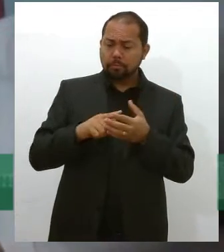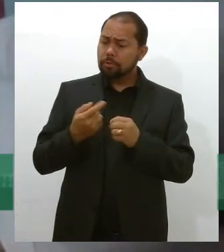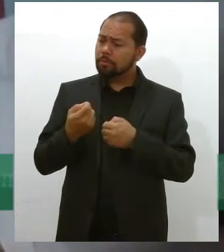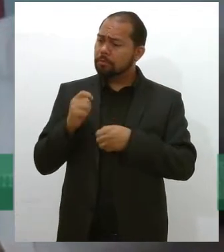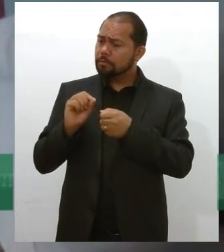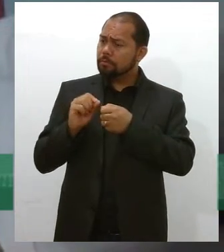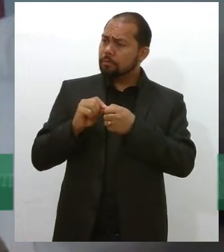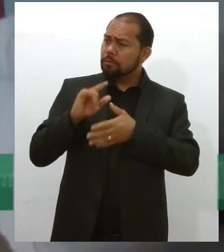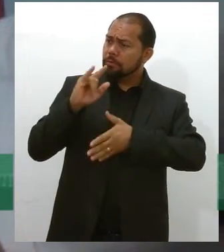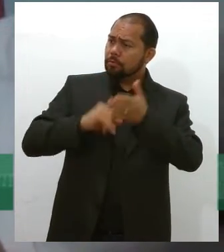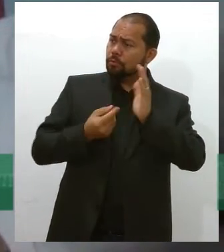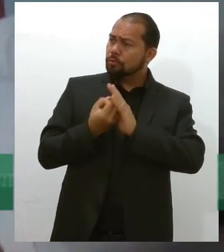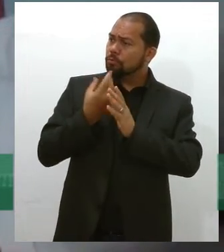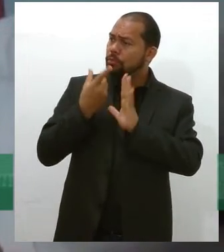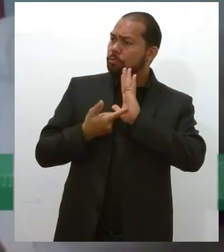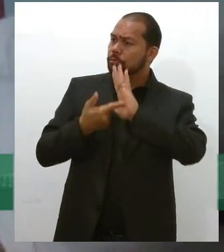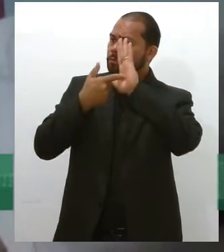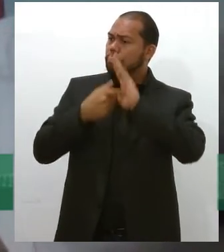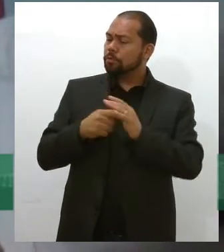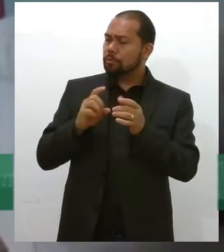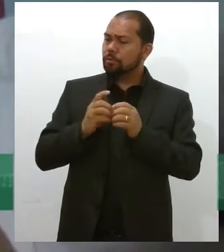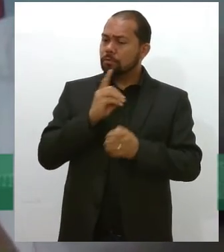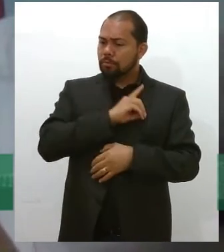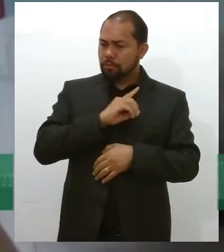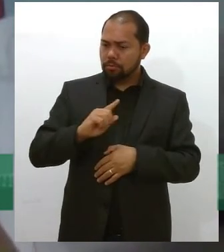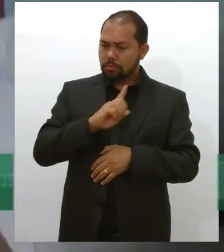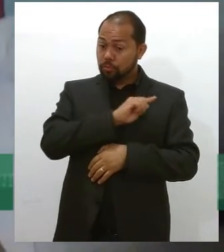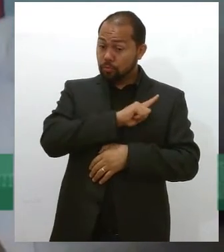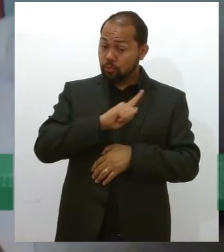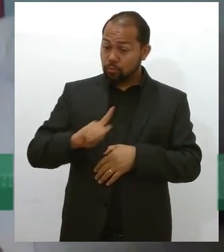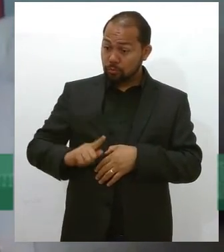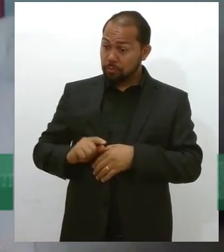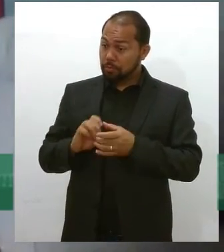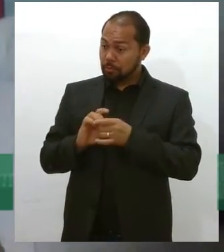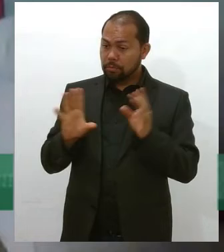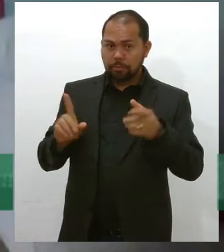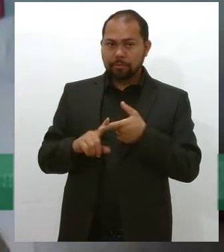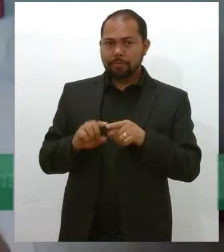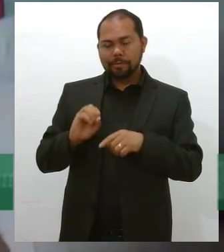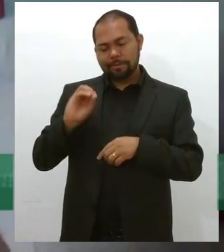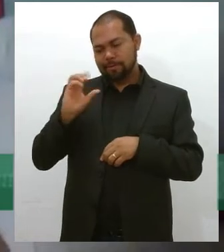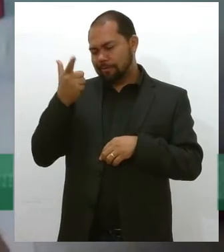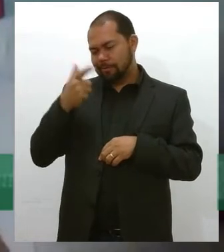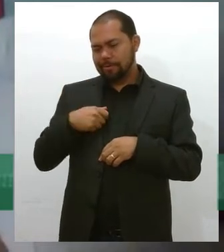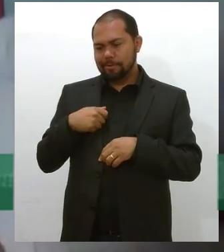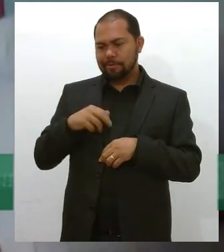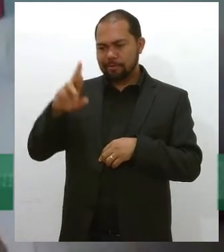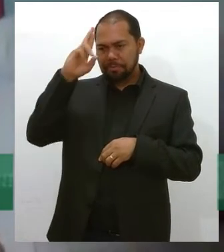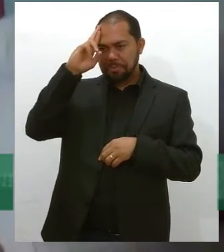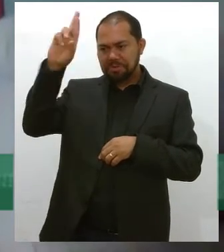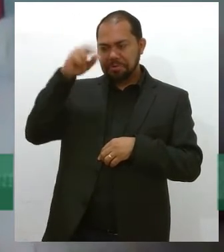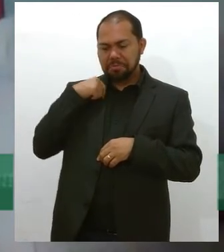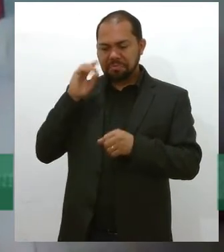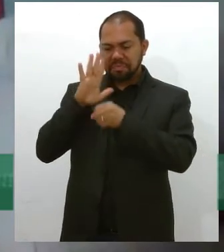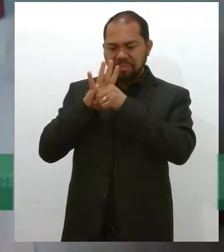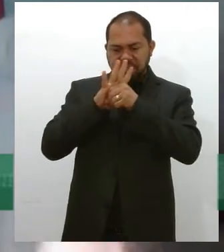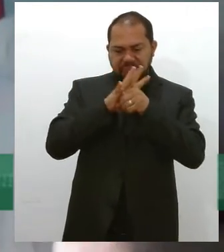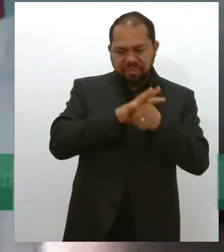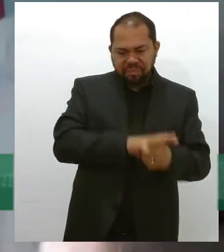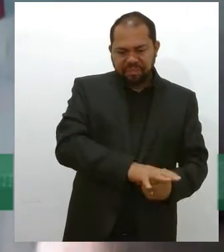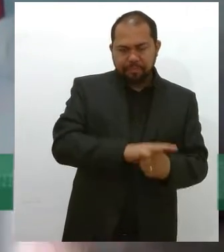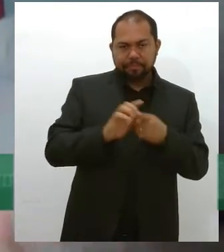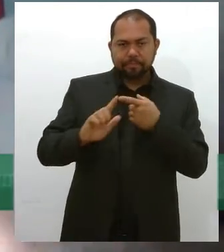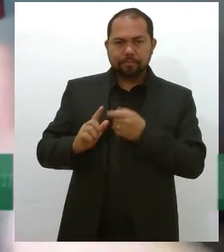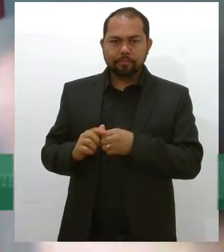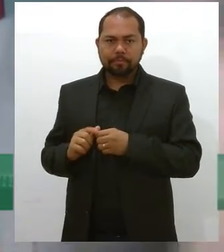para Lisboa. Só que o movimento, obviamente, foi sufocado, as autoridades impedem, E o alinhamento à Bahia também é